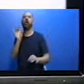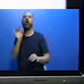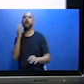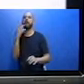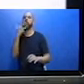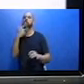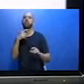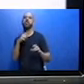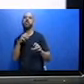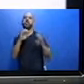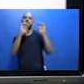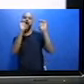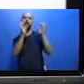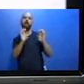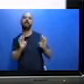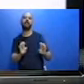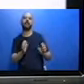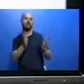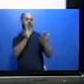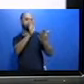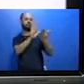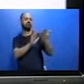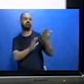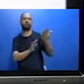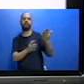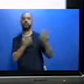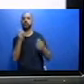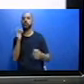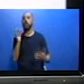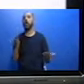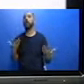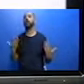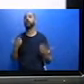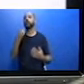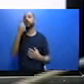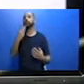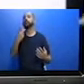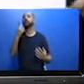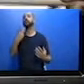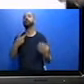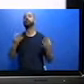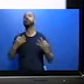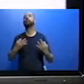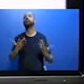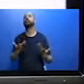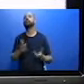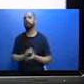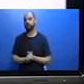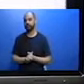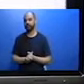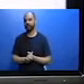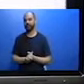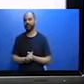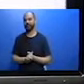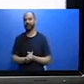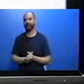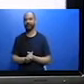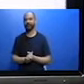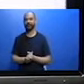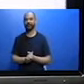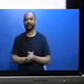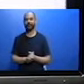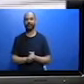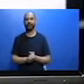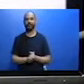qual das duas é corretas eu tenho certeza que você já acertaram né chamar a atenção